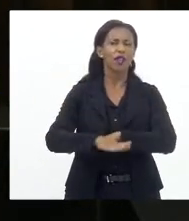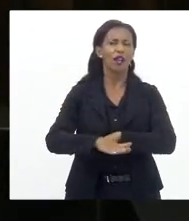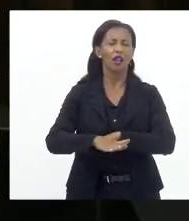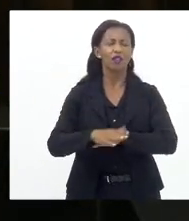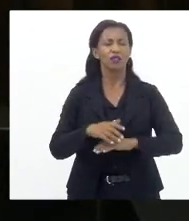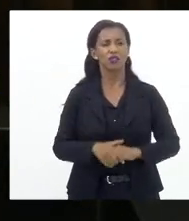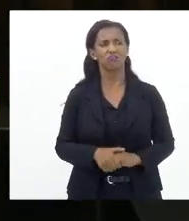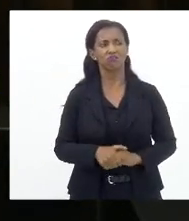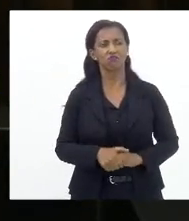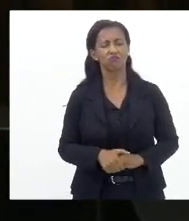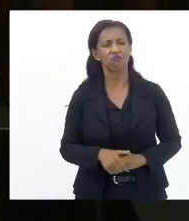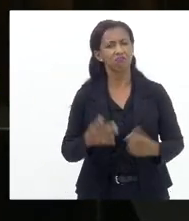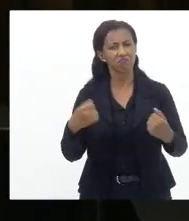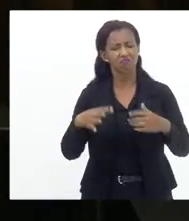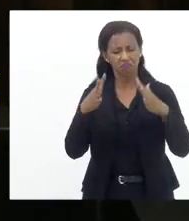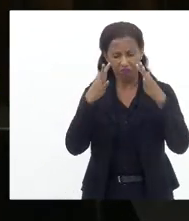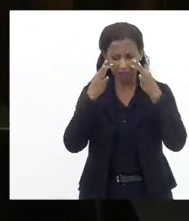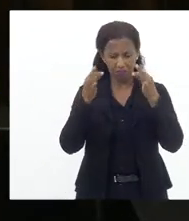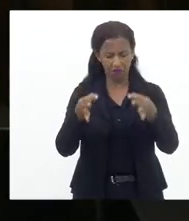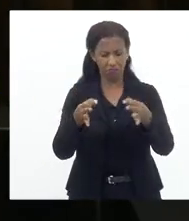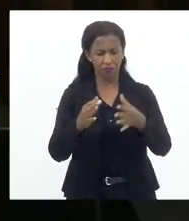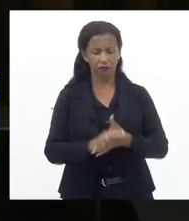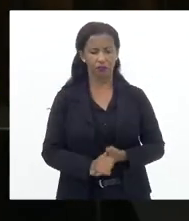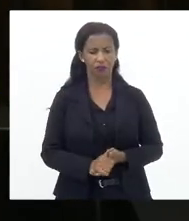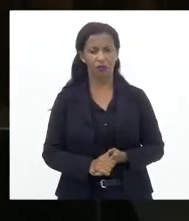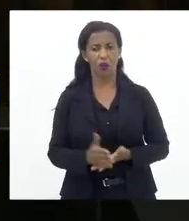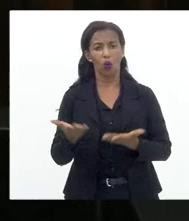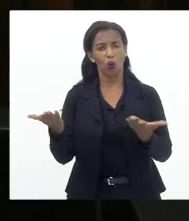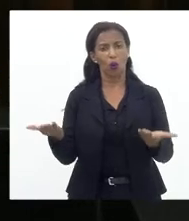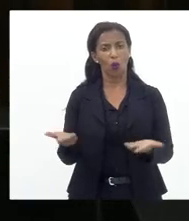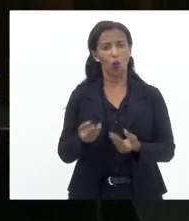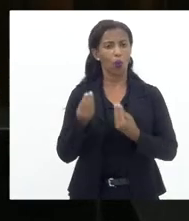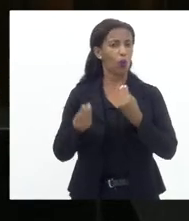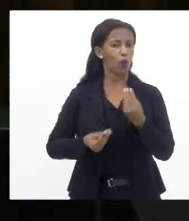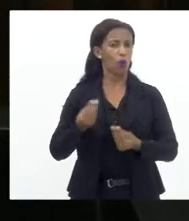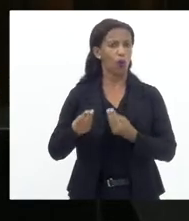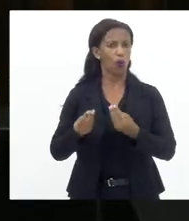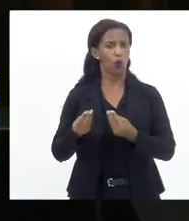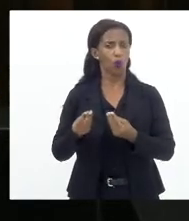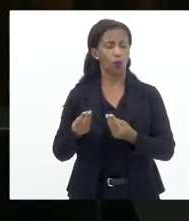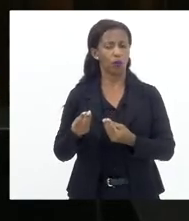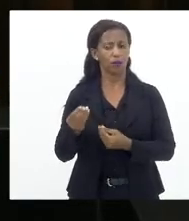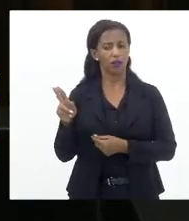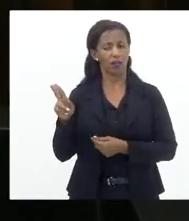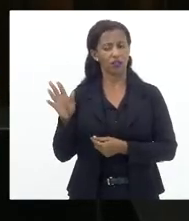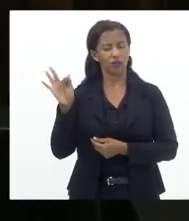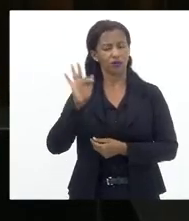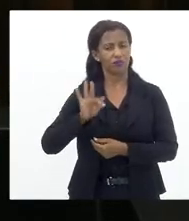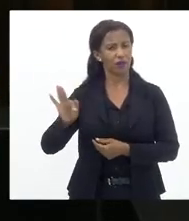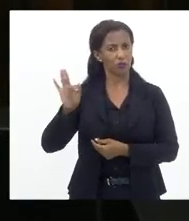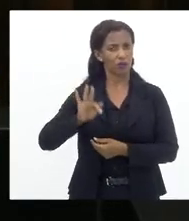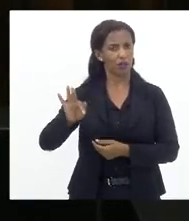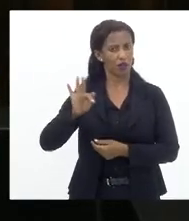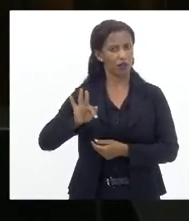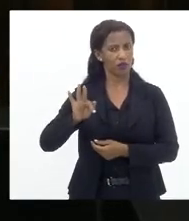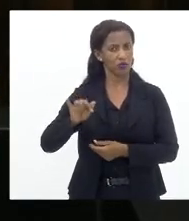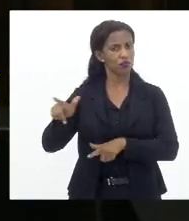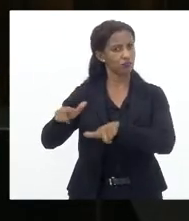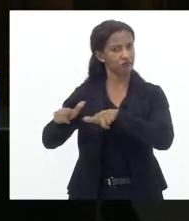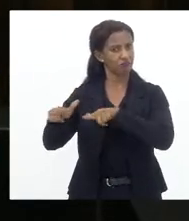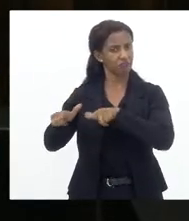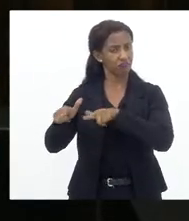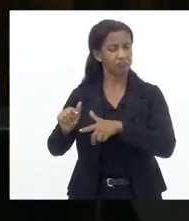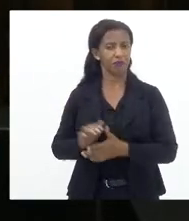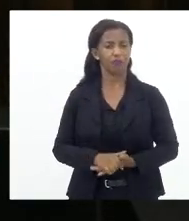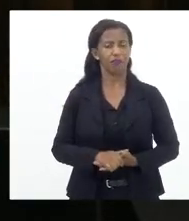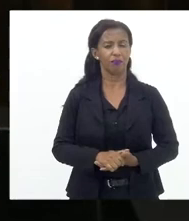Presidente eles merecem atenção como é o caso dos Servidores das Universidades do Estado do Rio de Janeiro que